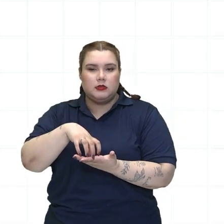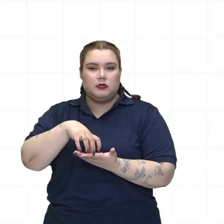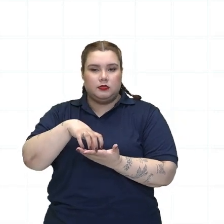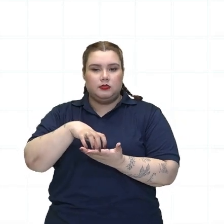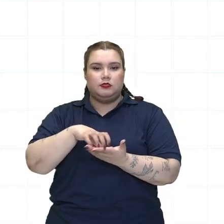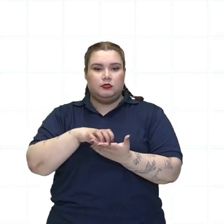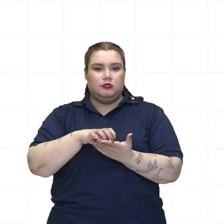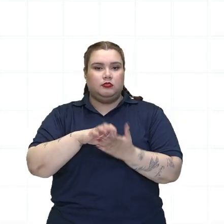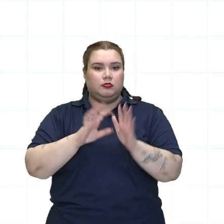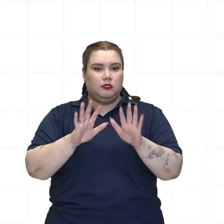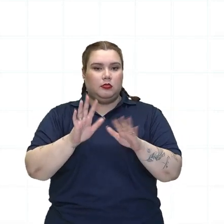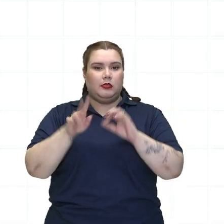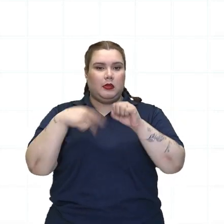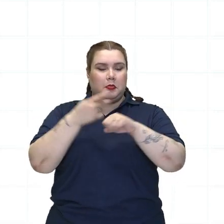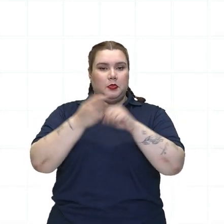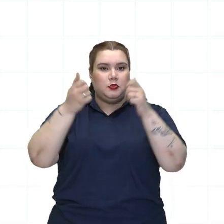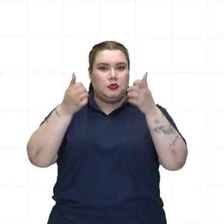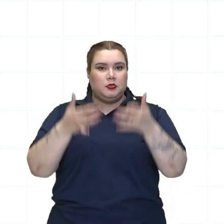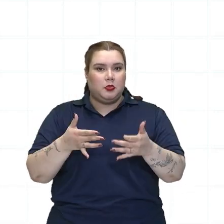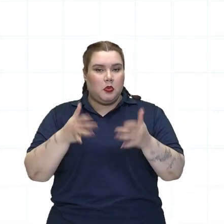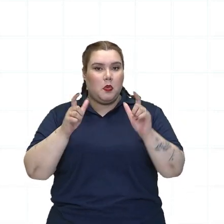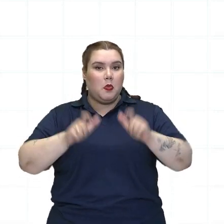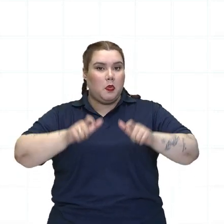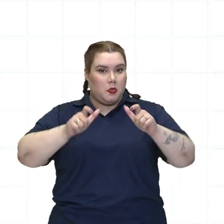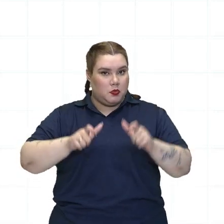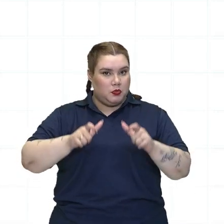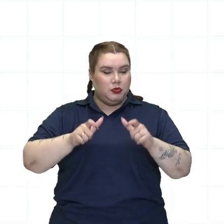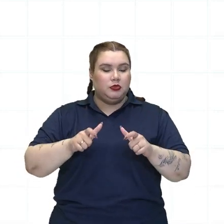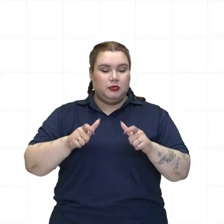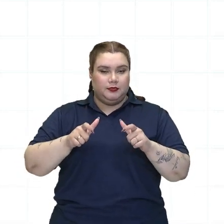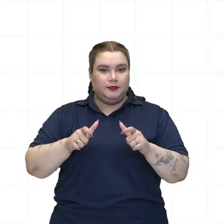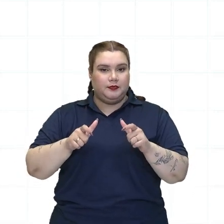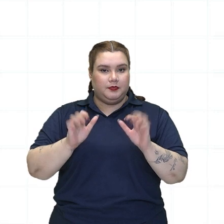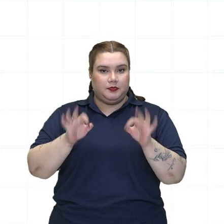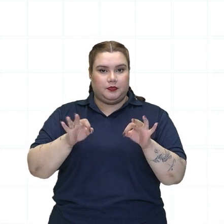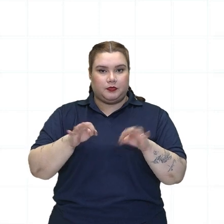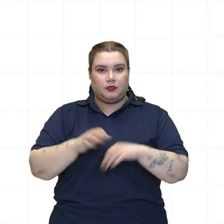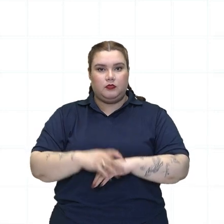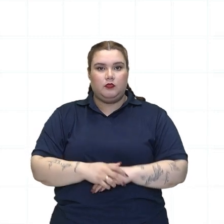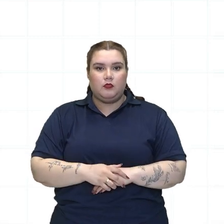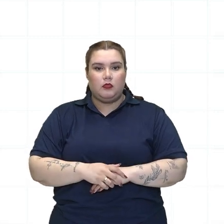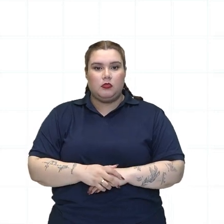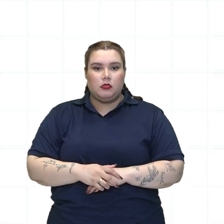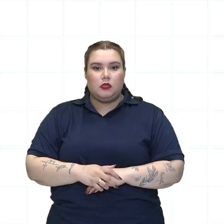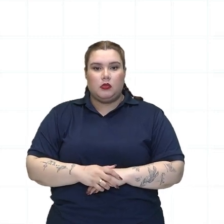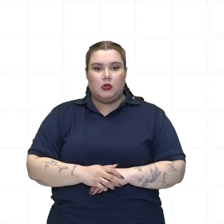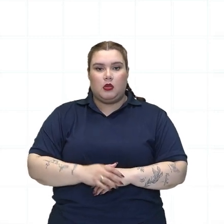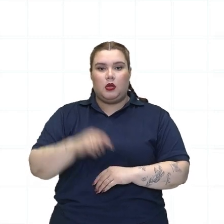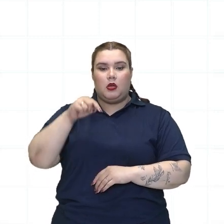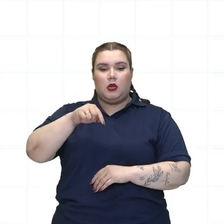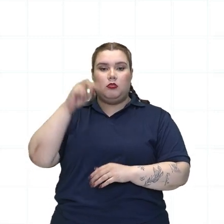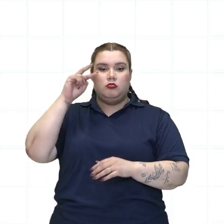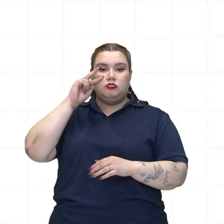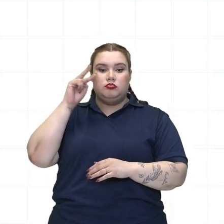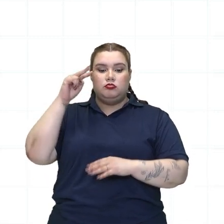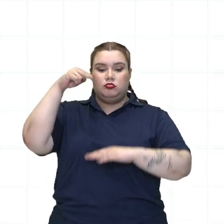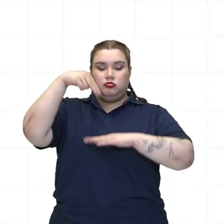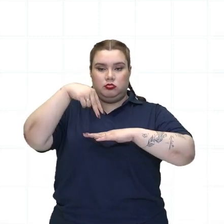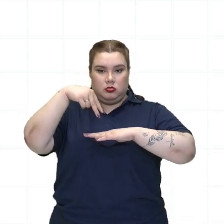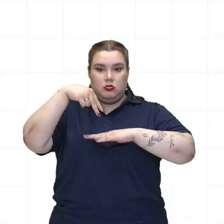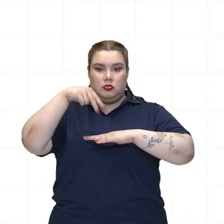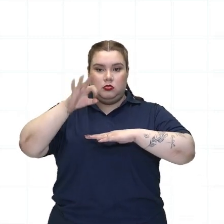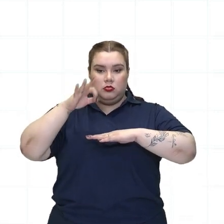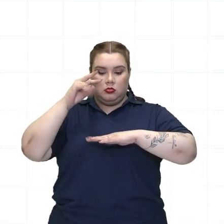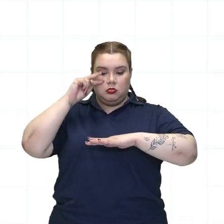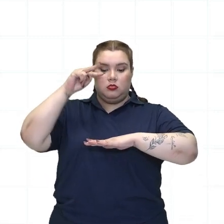falo qual é a localização desse objeto, tá bom? Essa é uma visão vista de cima,